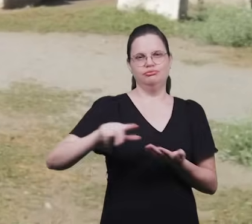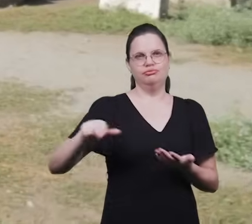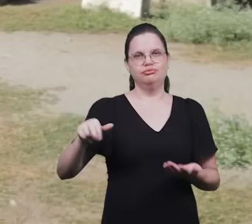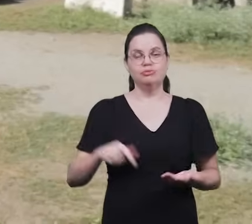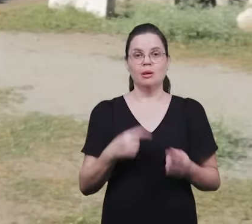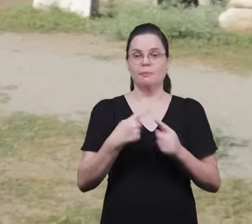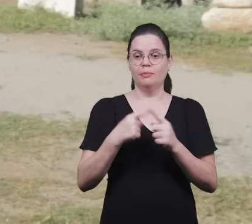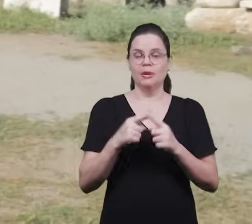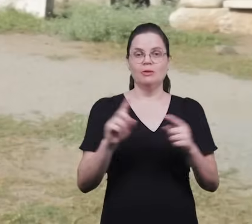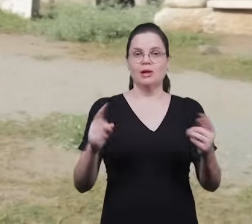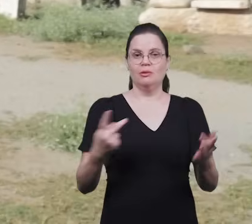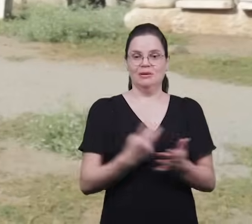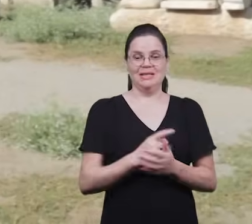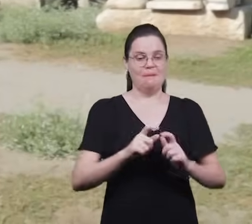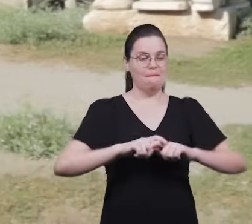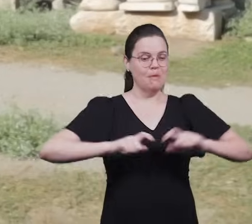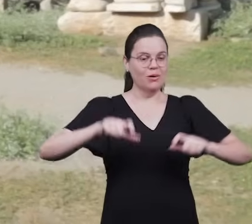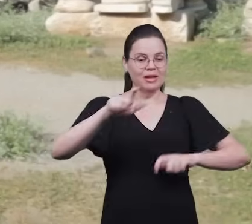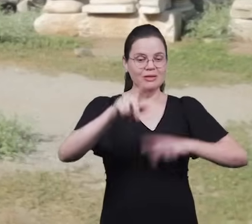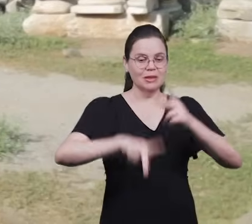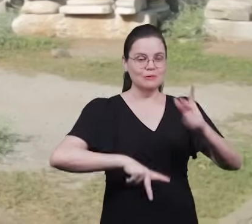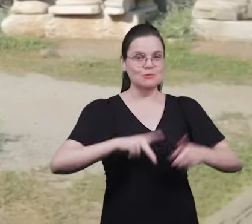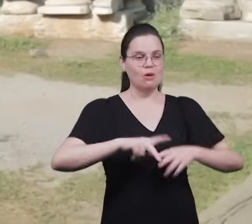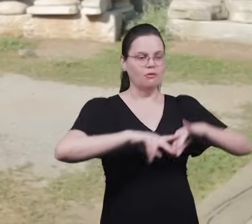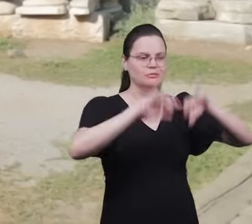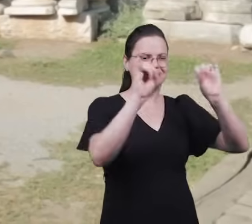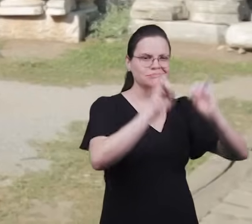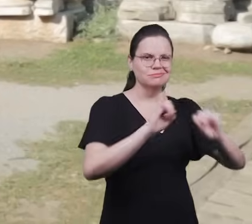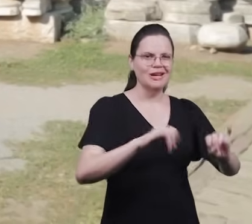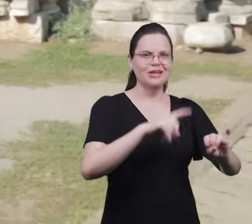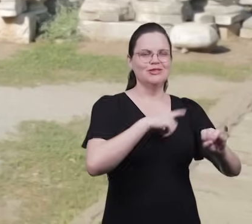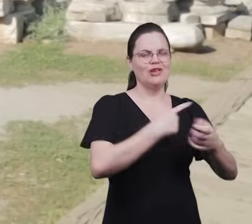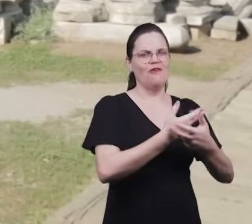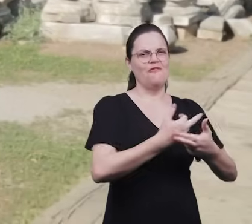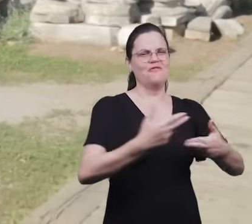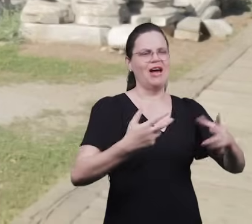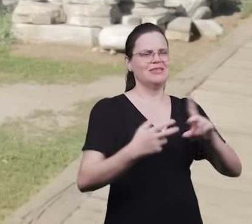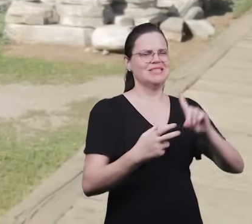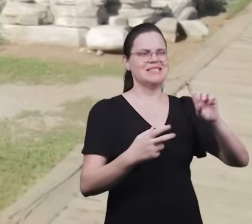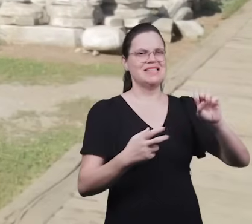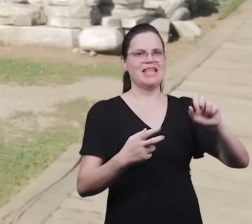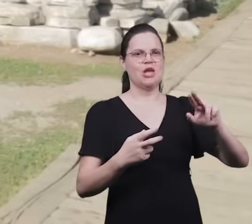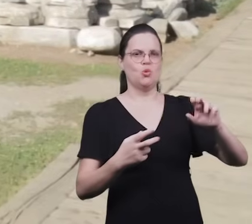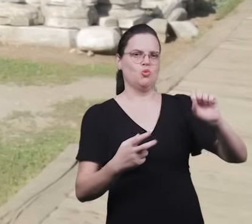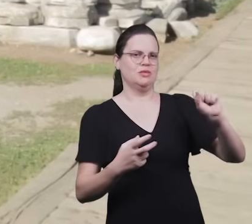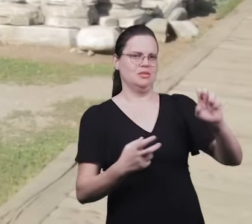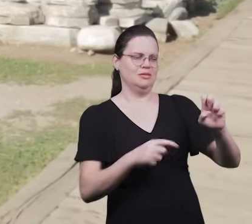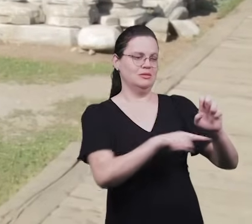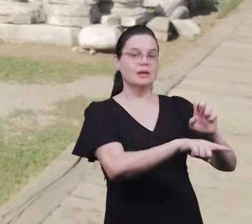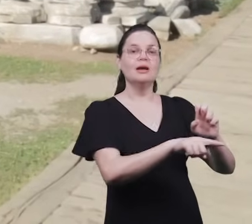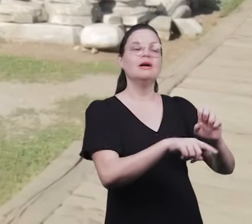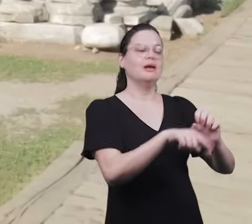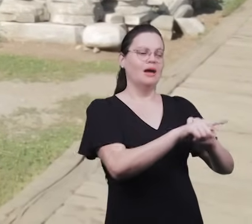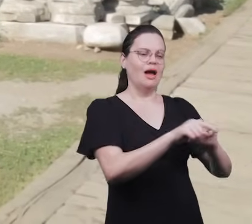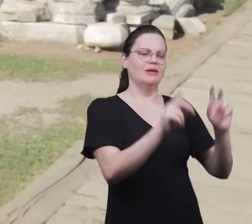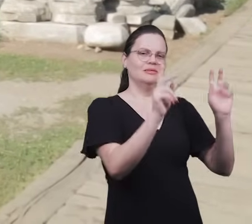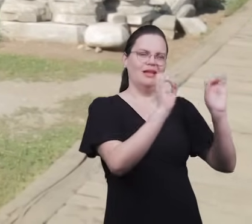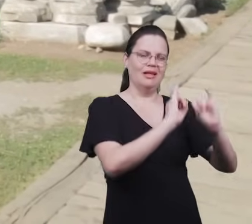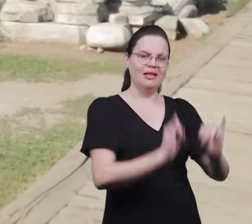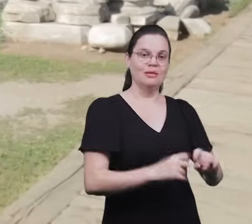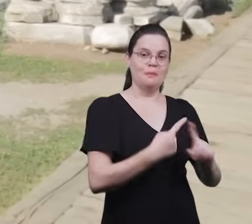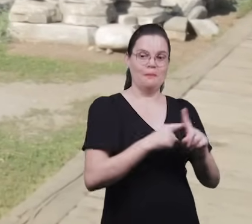totalmente voltado para o paganismo e o politeísmo, mas essa igreja ela teve um trabalho maravilhoso, o trabalho